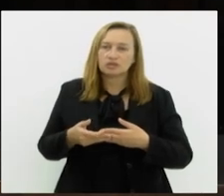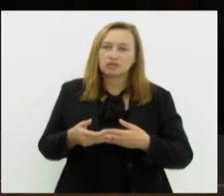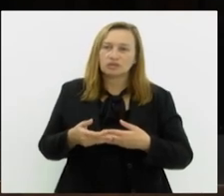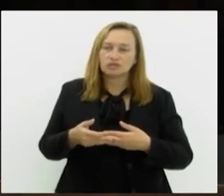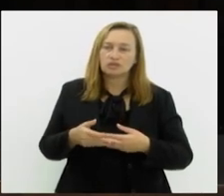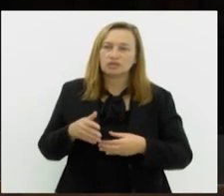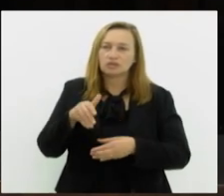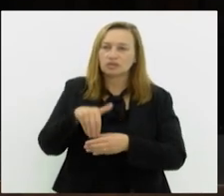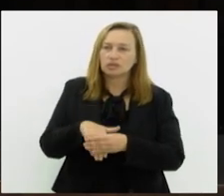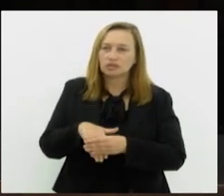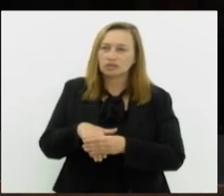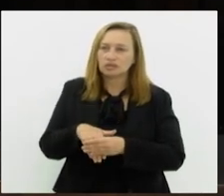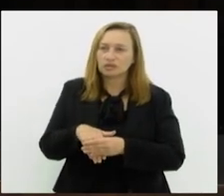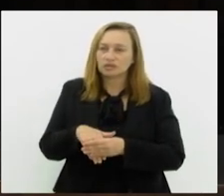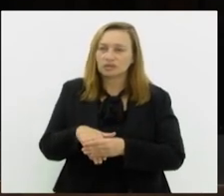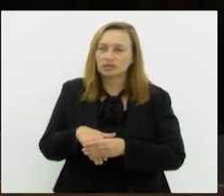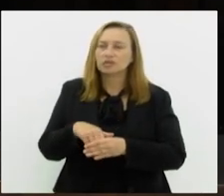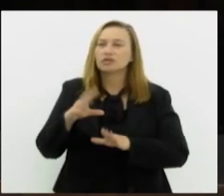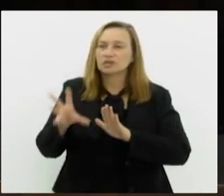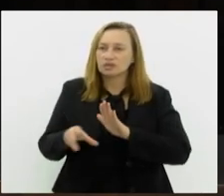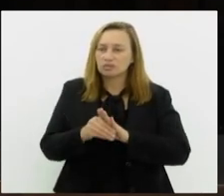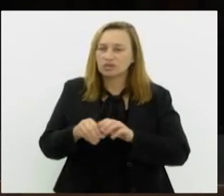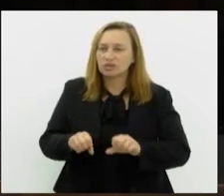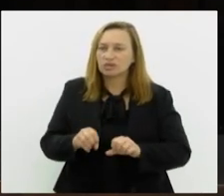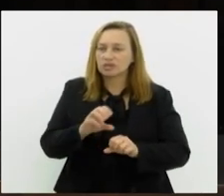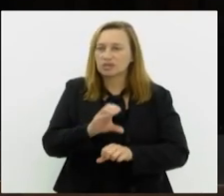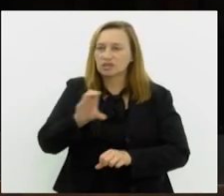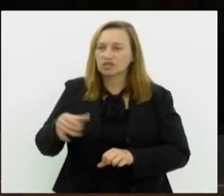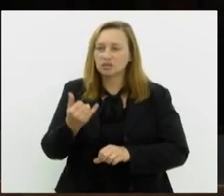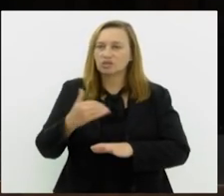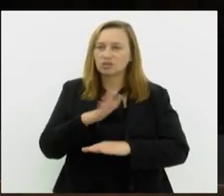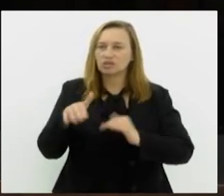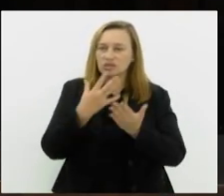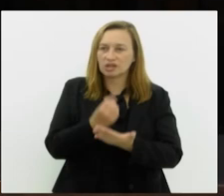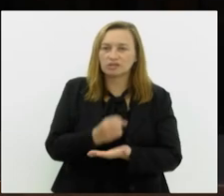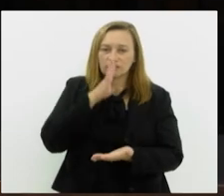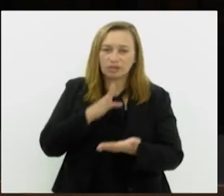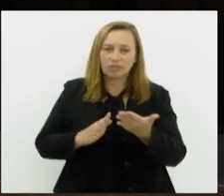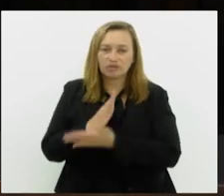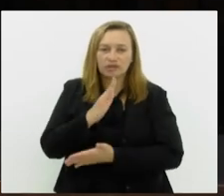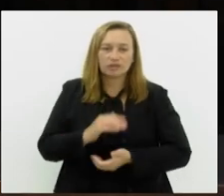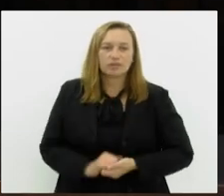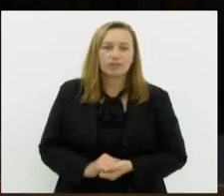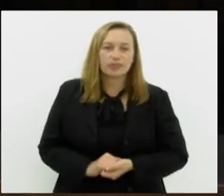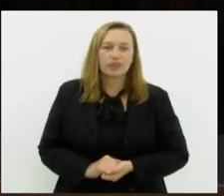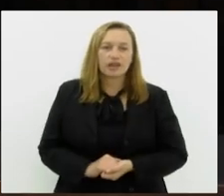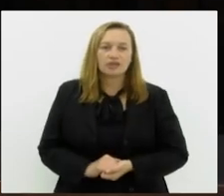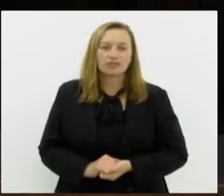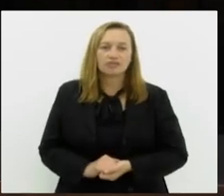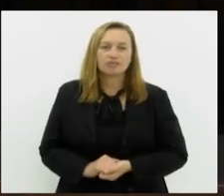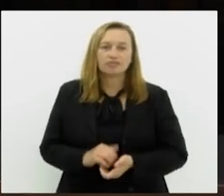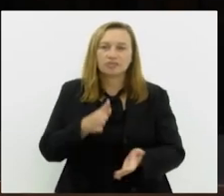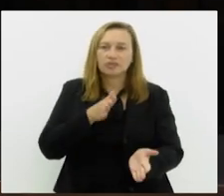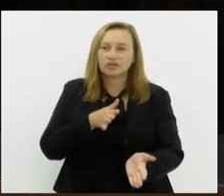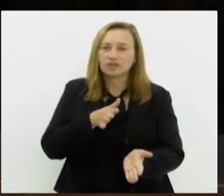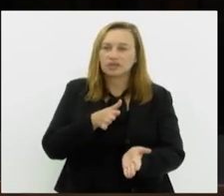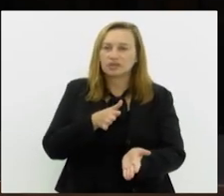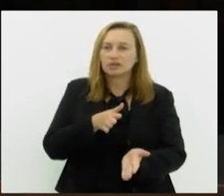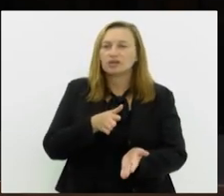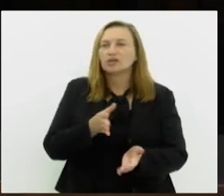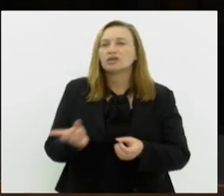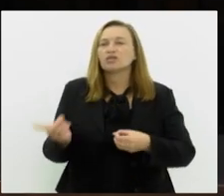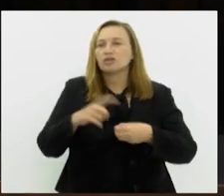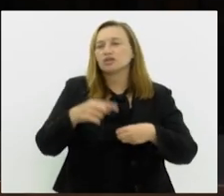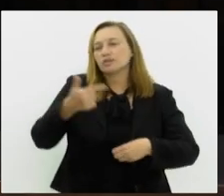a discussão. Em votação, as emendas da CCJ. Senhores que aprovam, permaneçam como estão, aprovado. Vai a redação do vencido